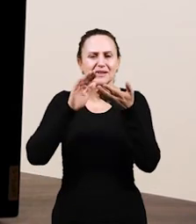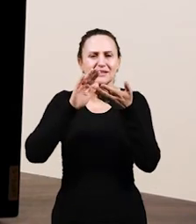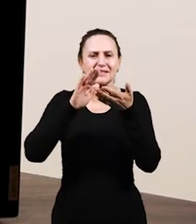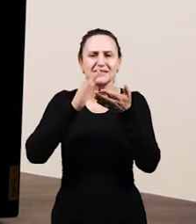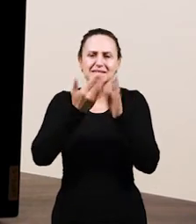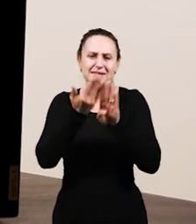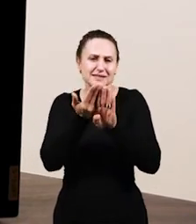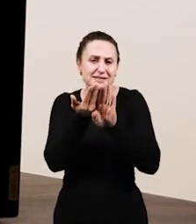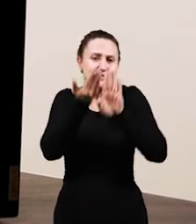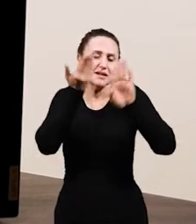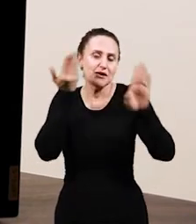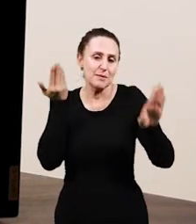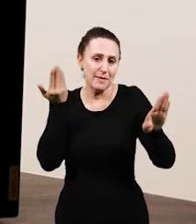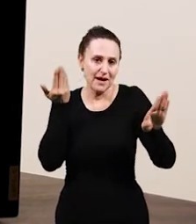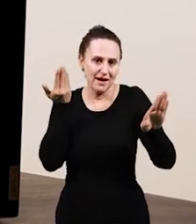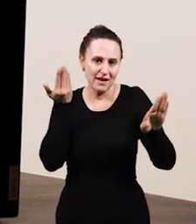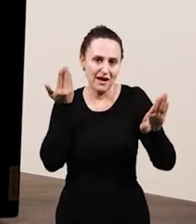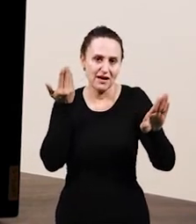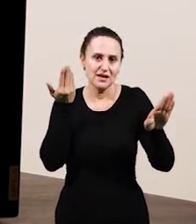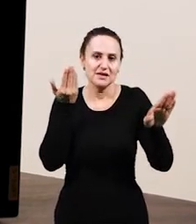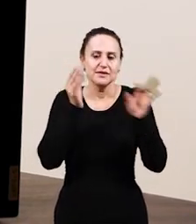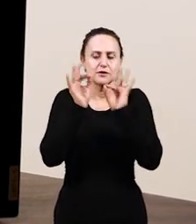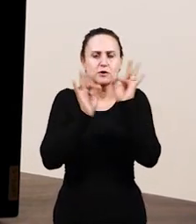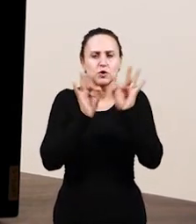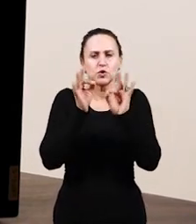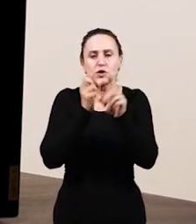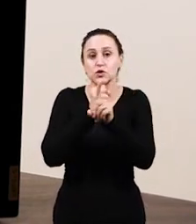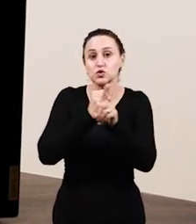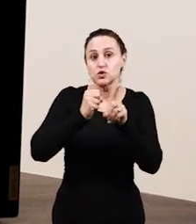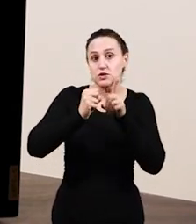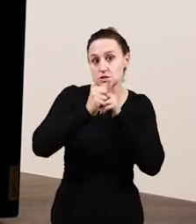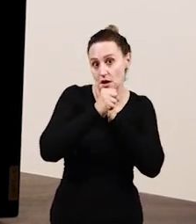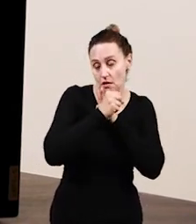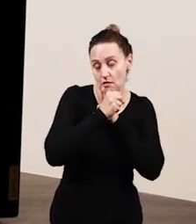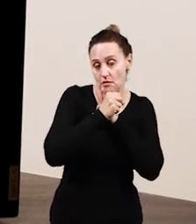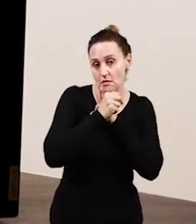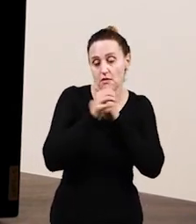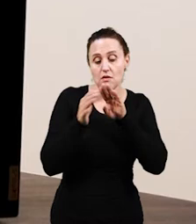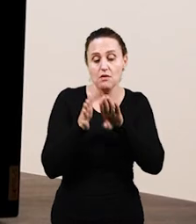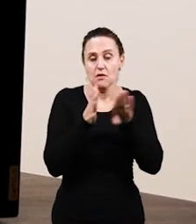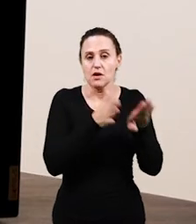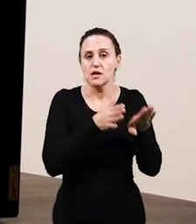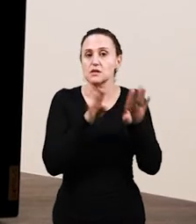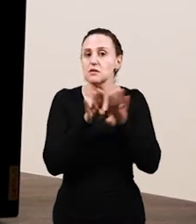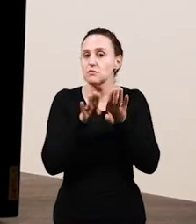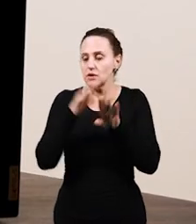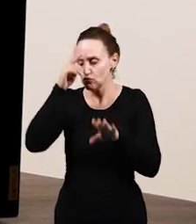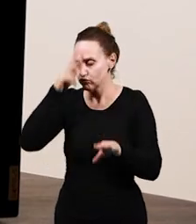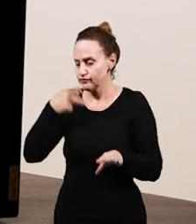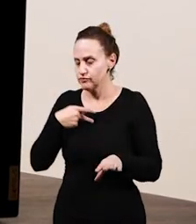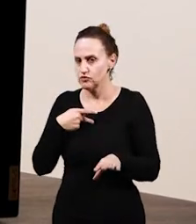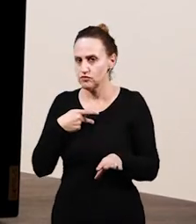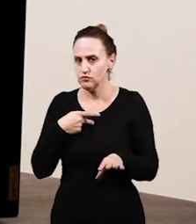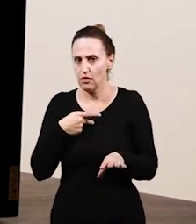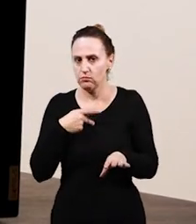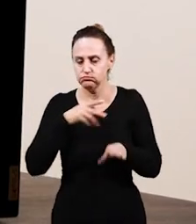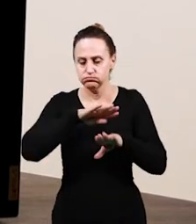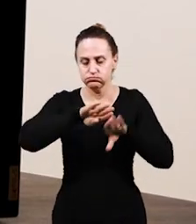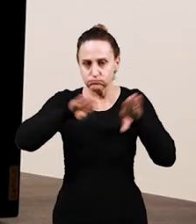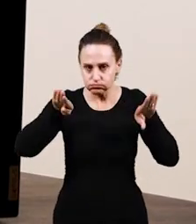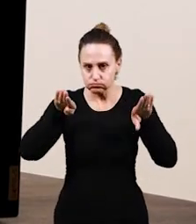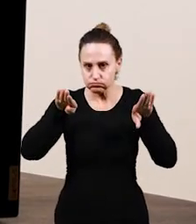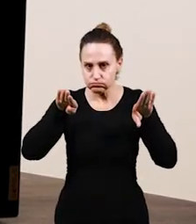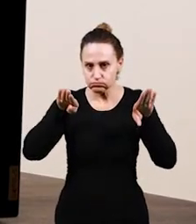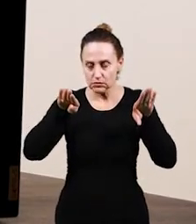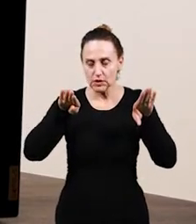aquilo que é da Ordem do Social daquilo que adora da Ordem da do individual então ele Vai